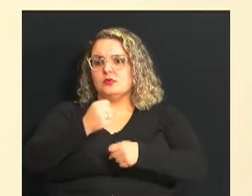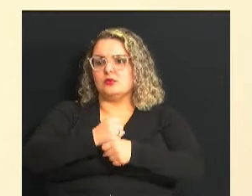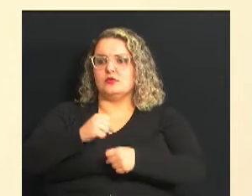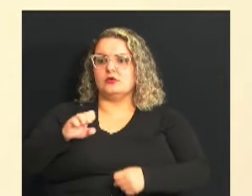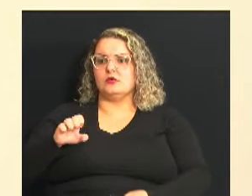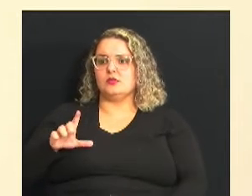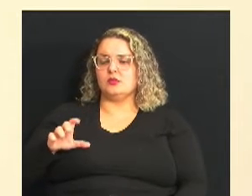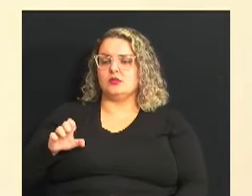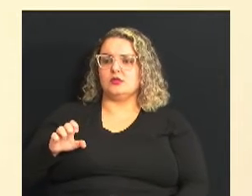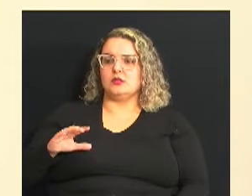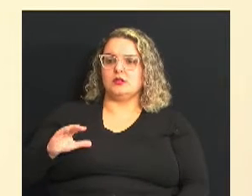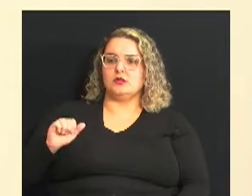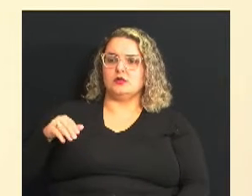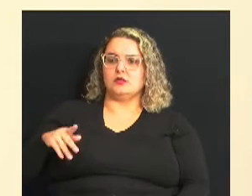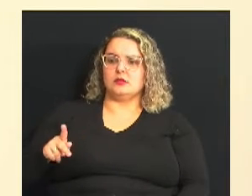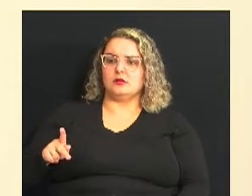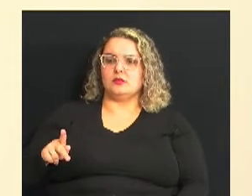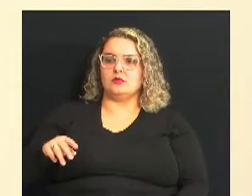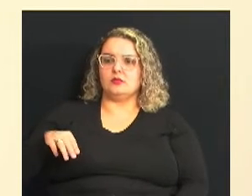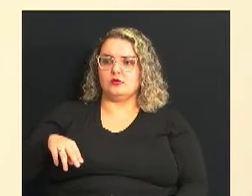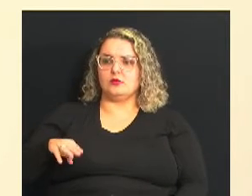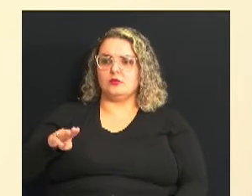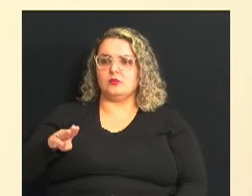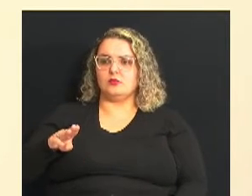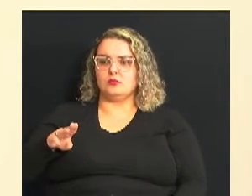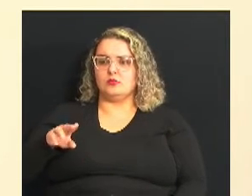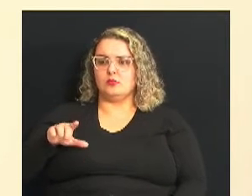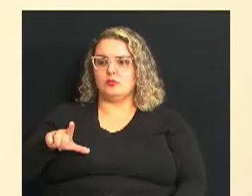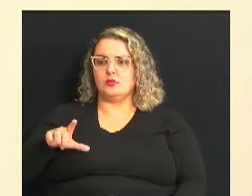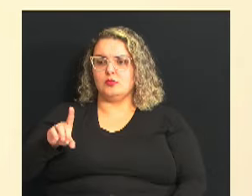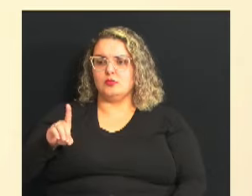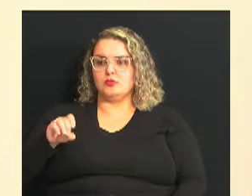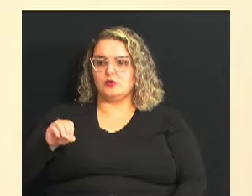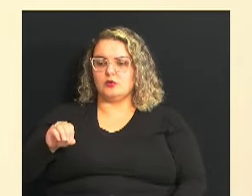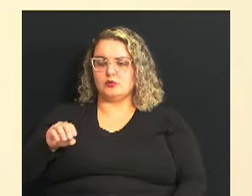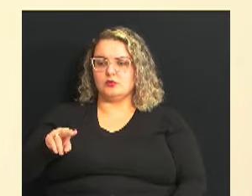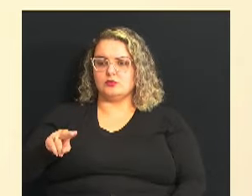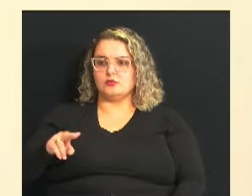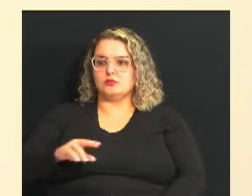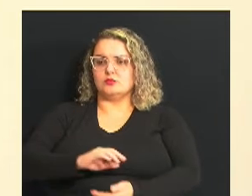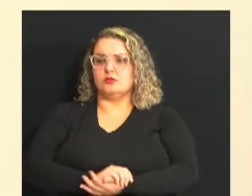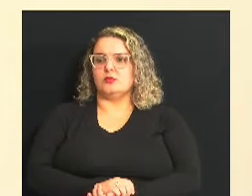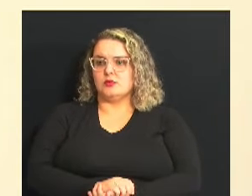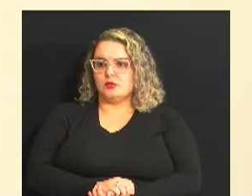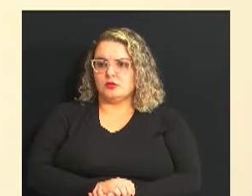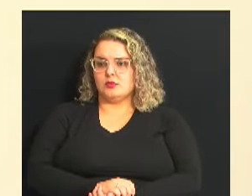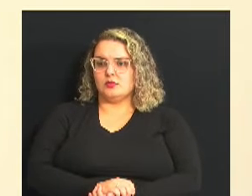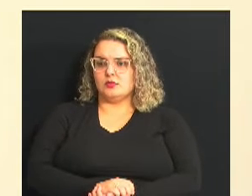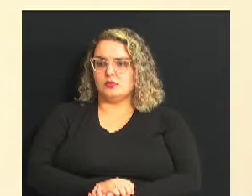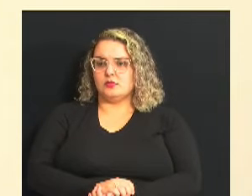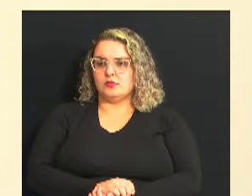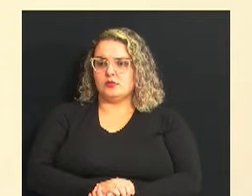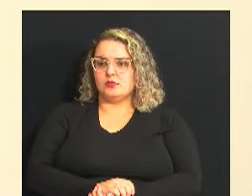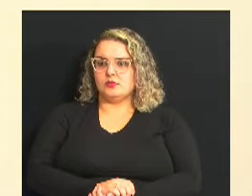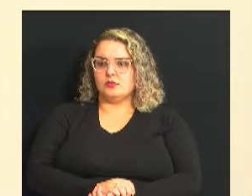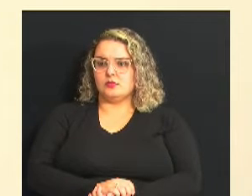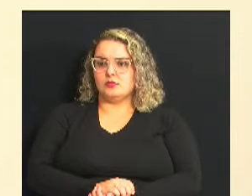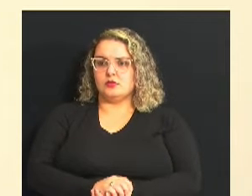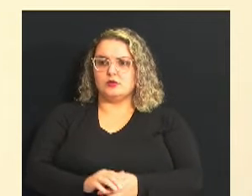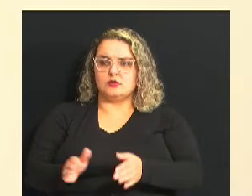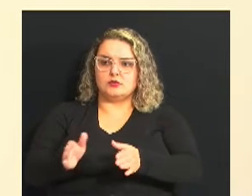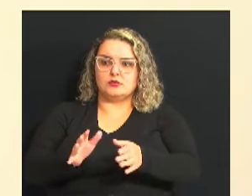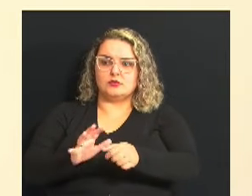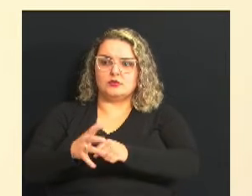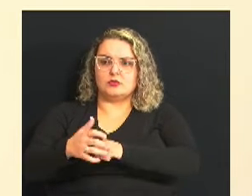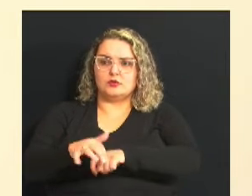também mantido por nós, né? Que é outro software livre, né? Onde, devido à pandemia, né,